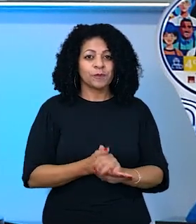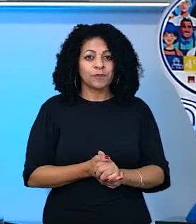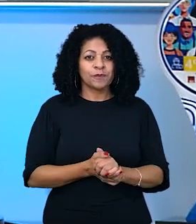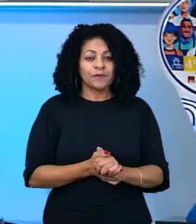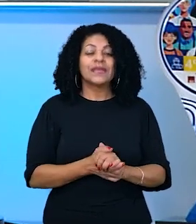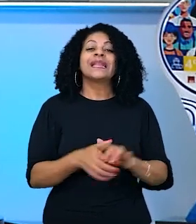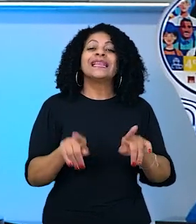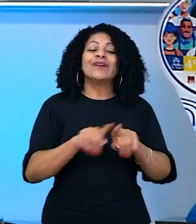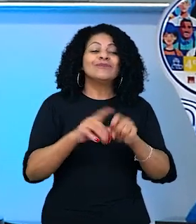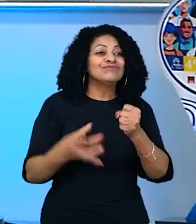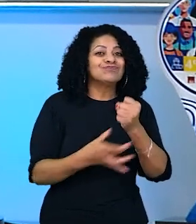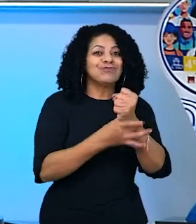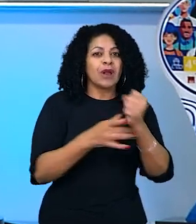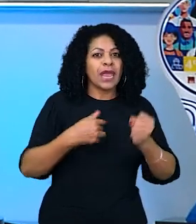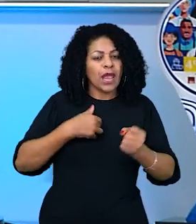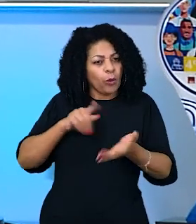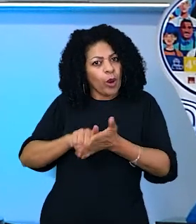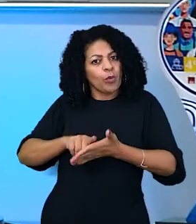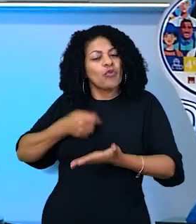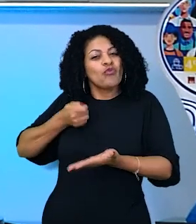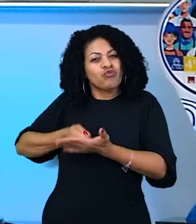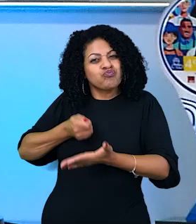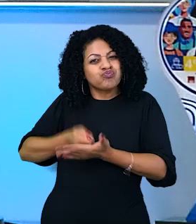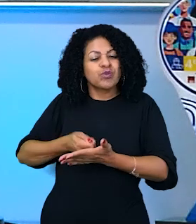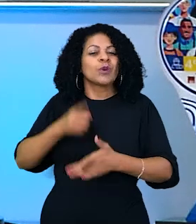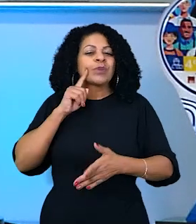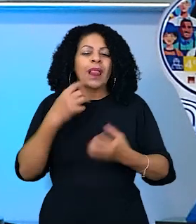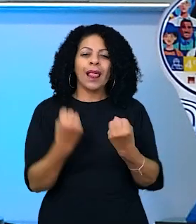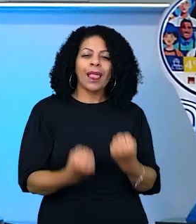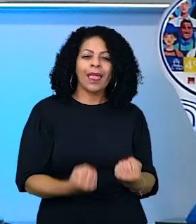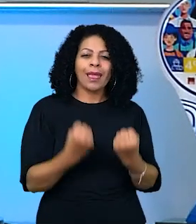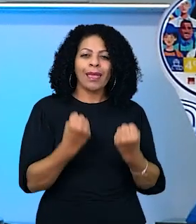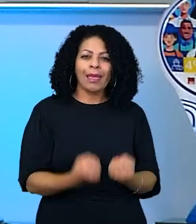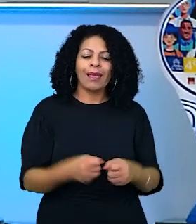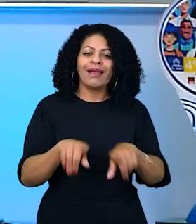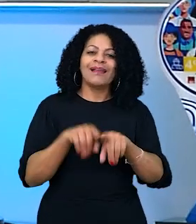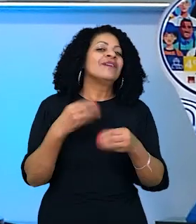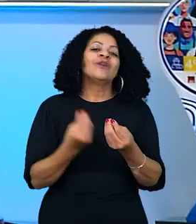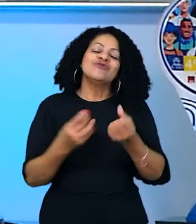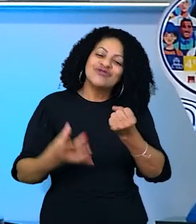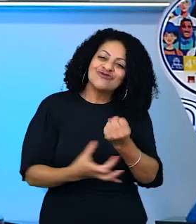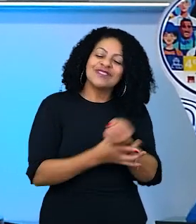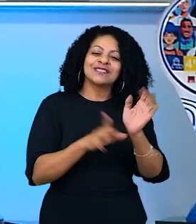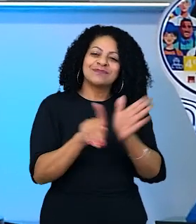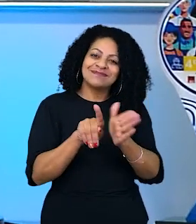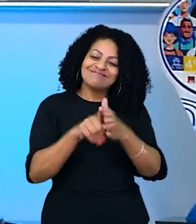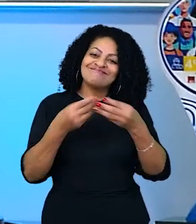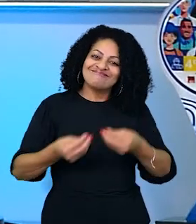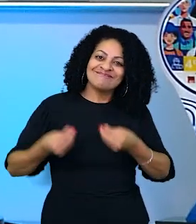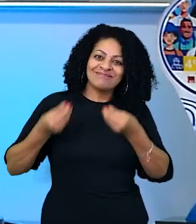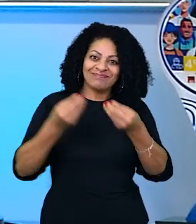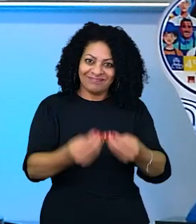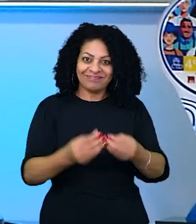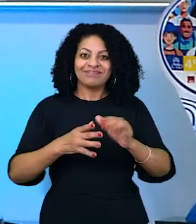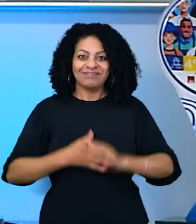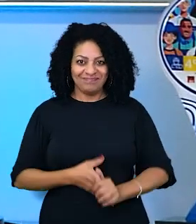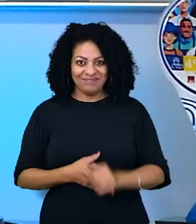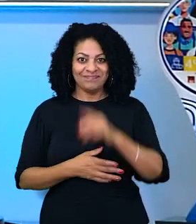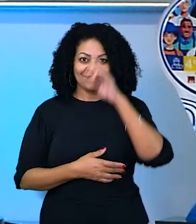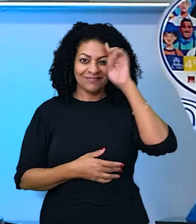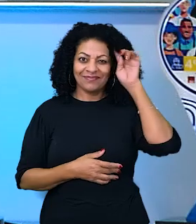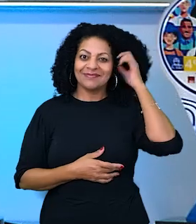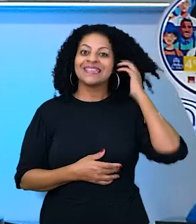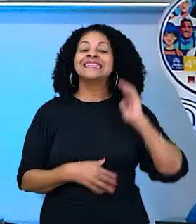eu participo da construção pesada, sempre realiza etapas de construção com segurança. Os sindicatos precisam se inserir mais